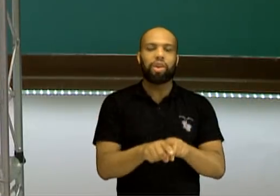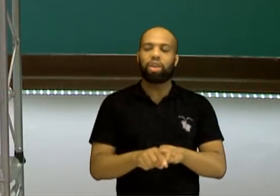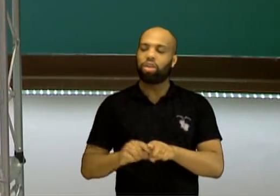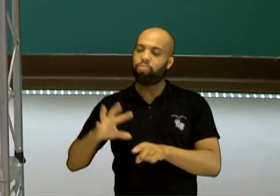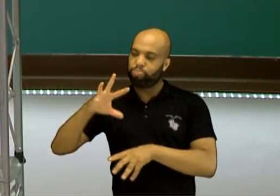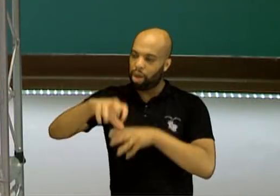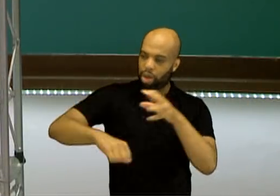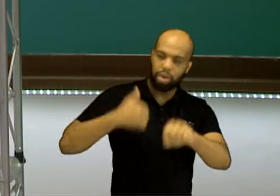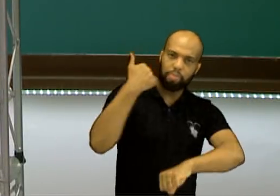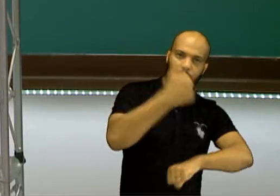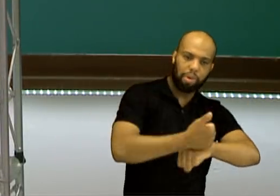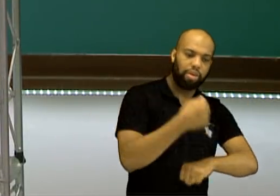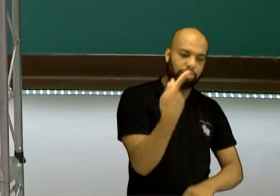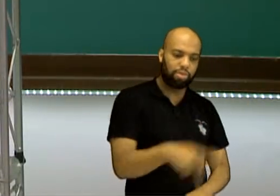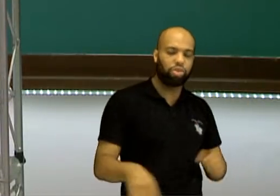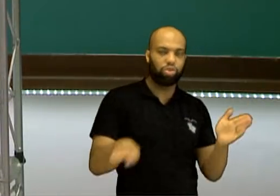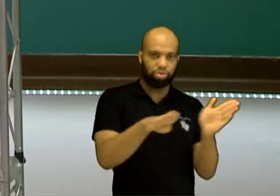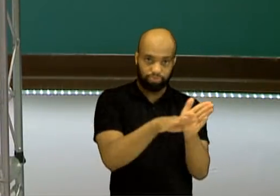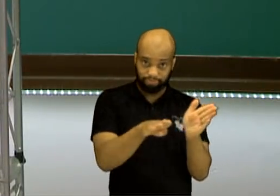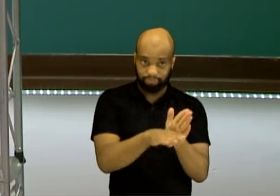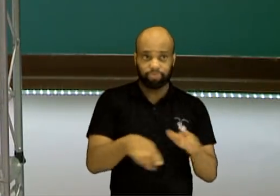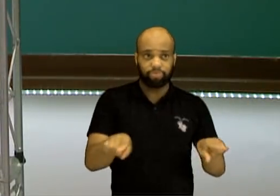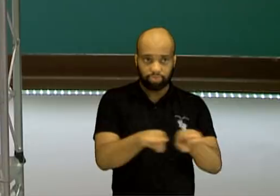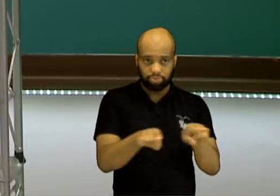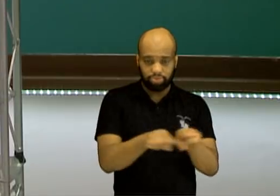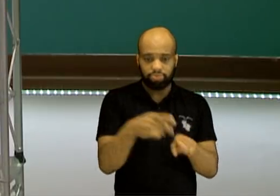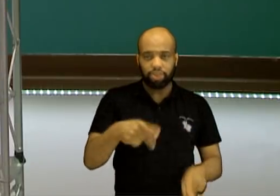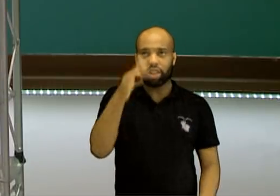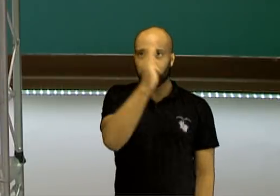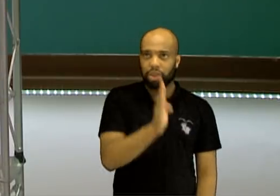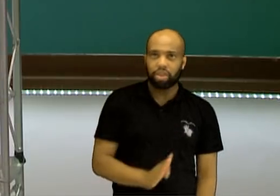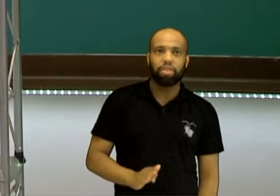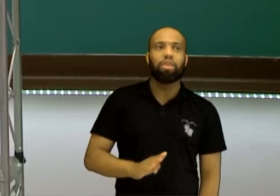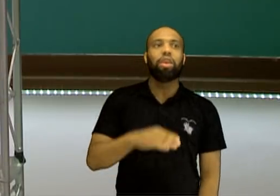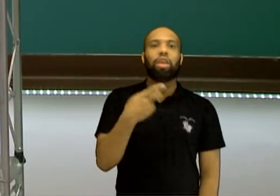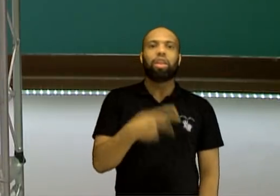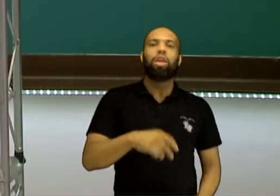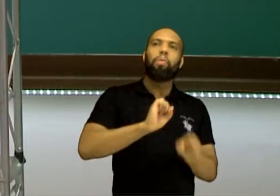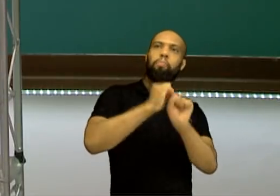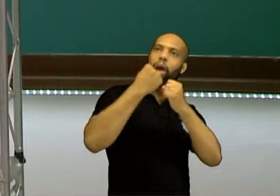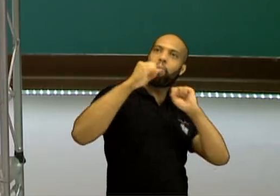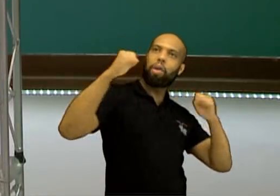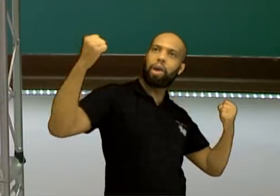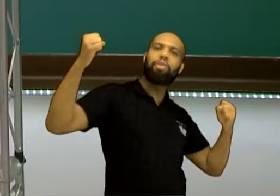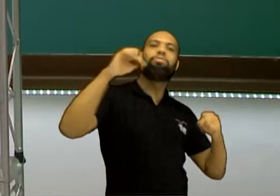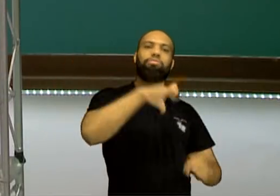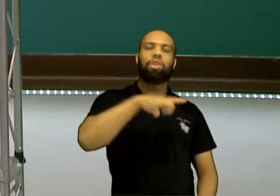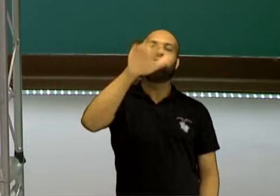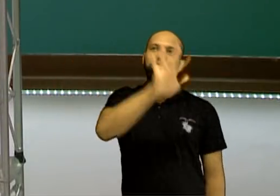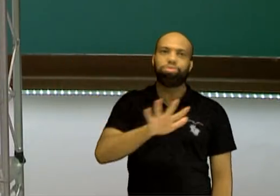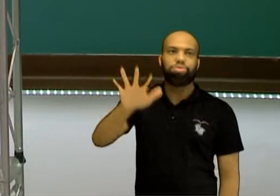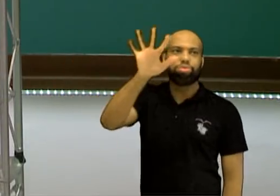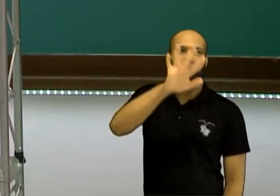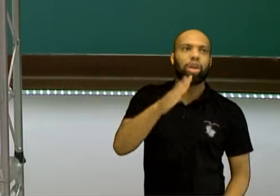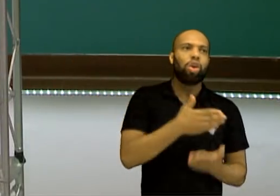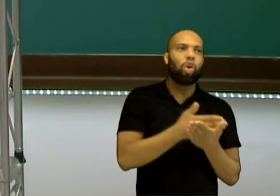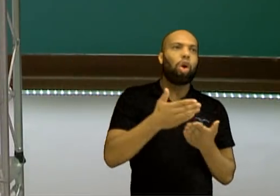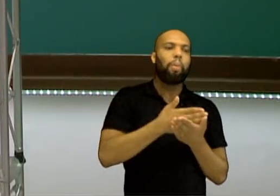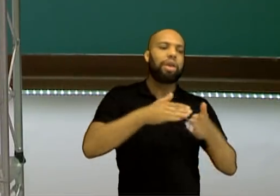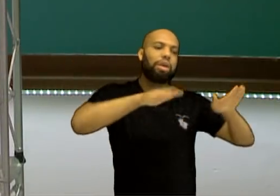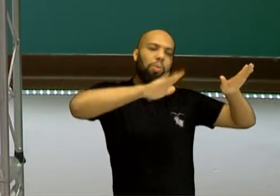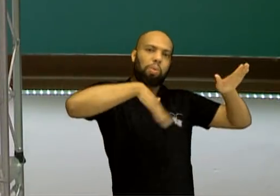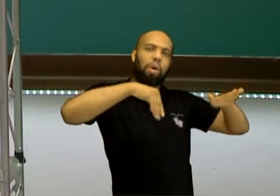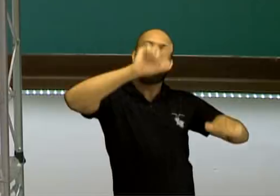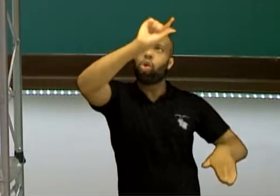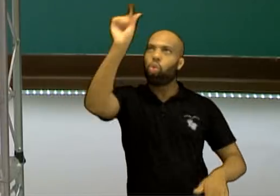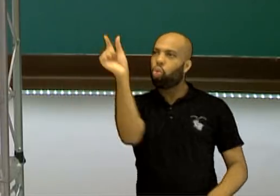colonizadores no nosso território, né? O nosso território tem uma expansão, como nós conhecemos hoje, né? Começa pelo litoral, depois